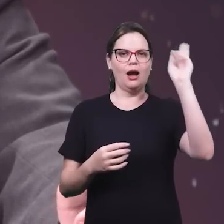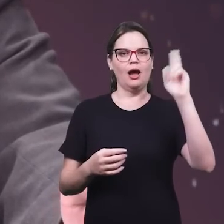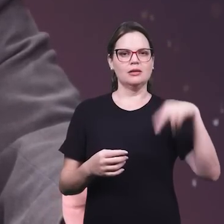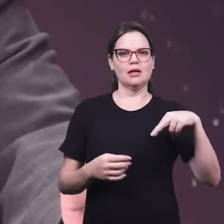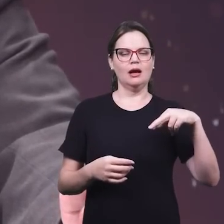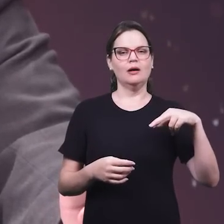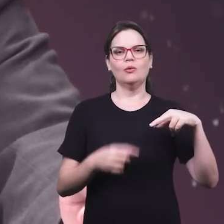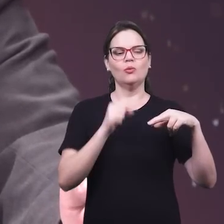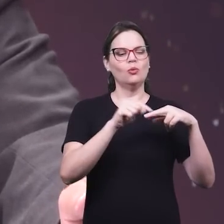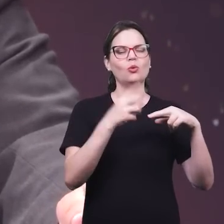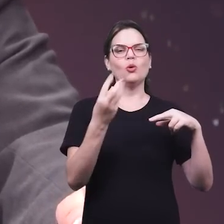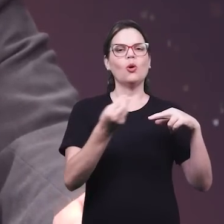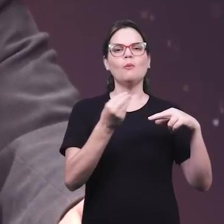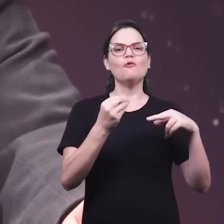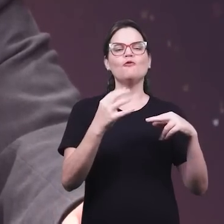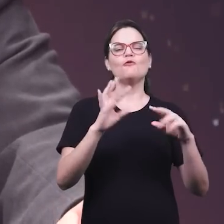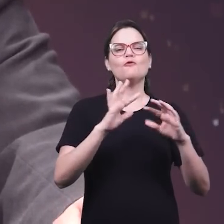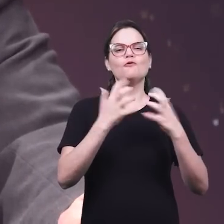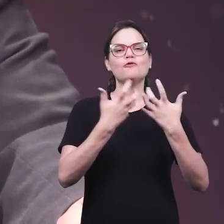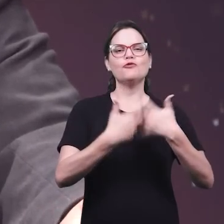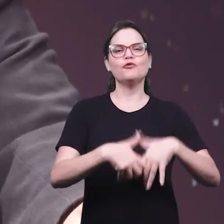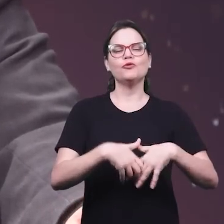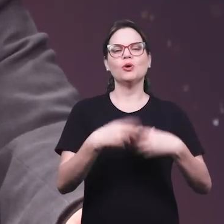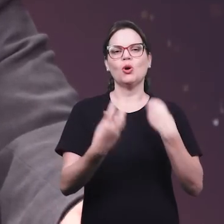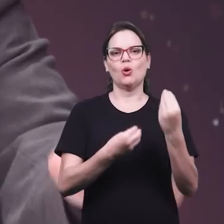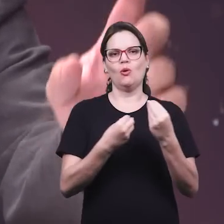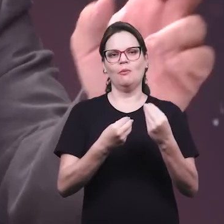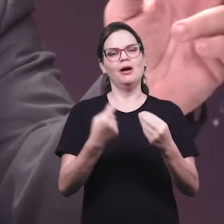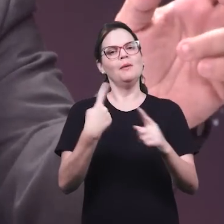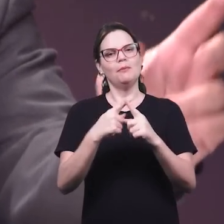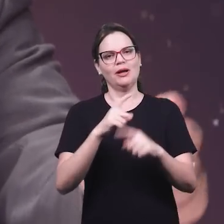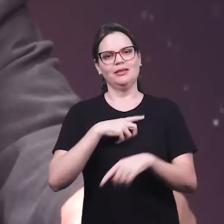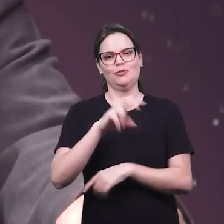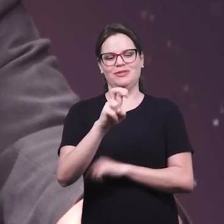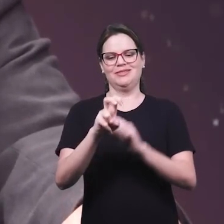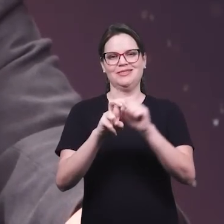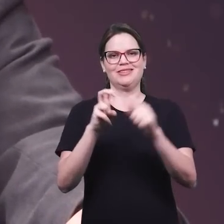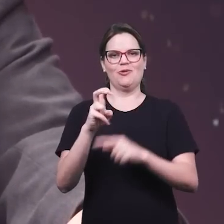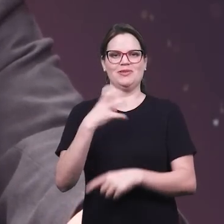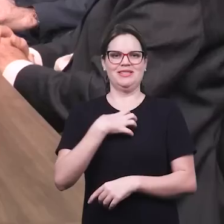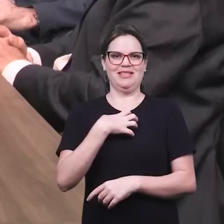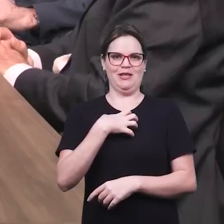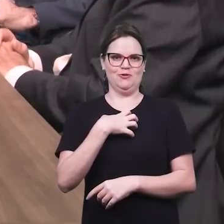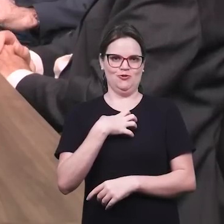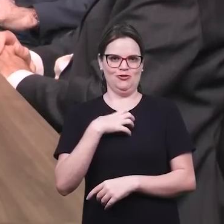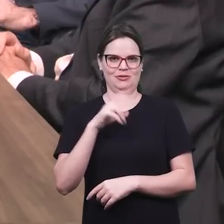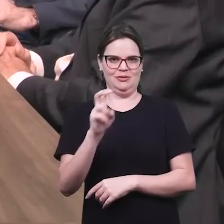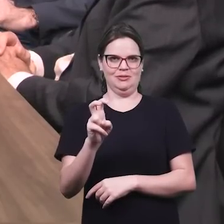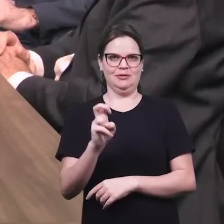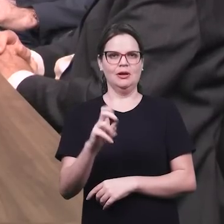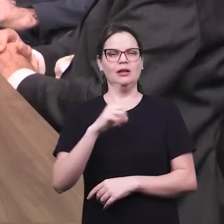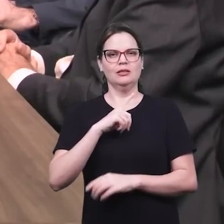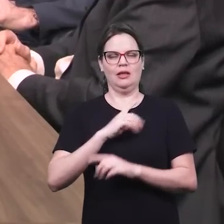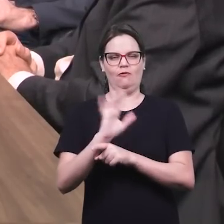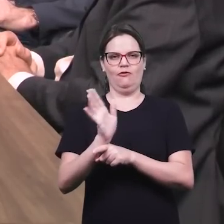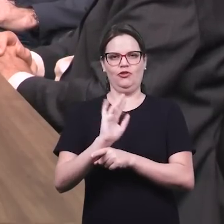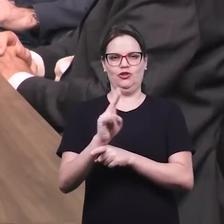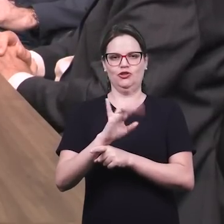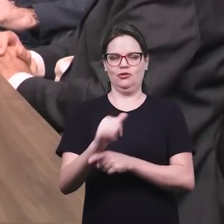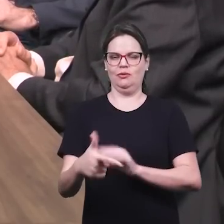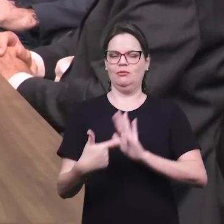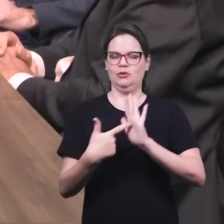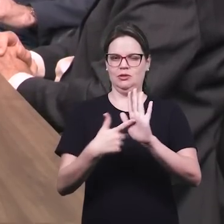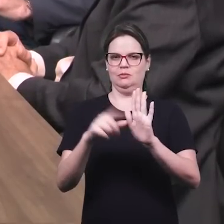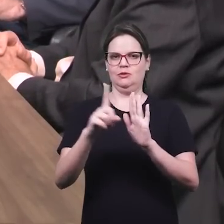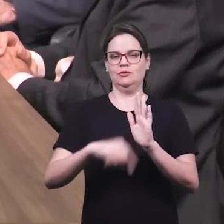dos nossos sentidos, né? Nos nossos 5 sentidos. Tem até um vídeo que nós vamos mostrar para ilustrar para os irmãos. Então, dentro